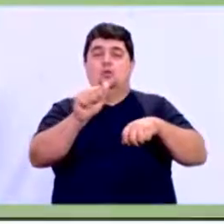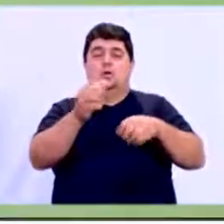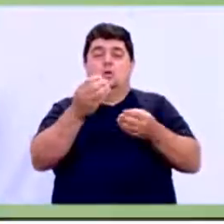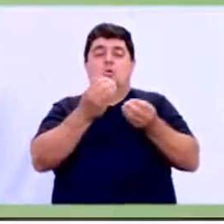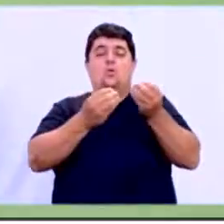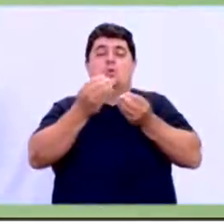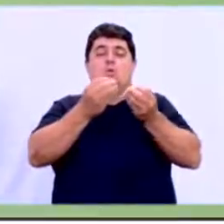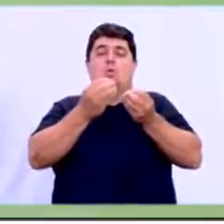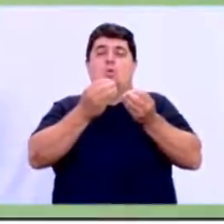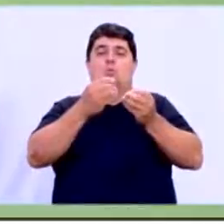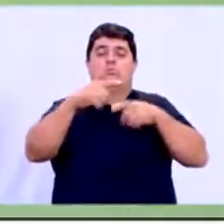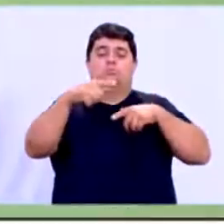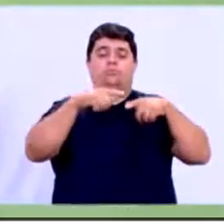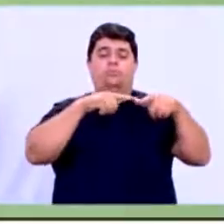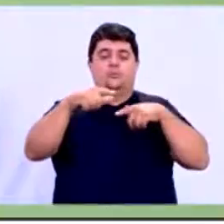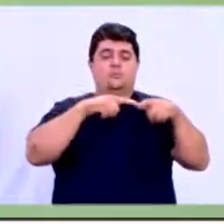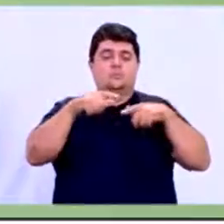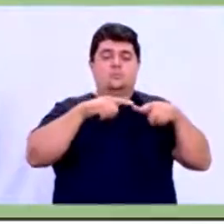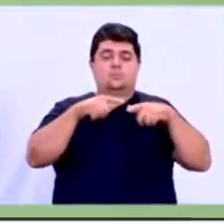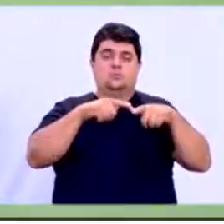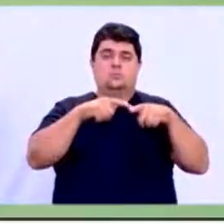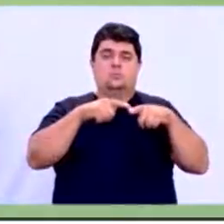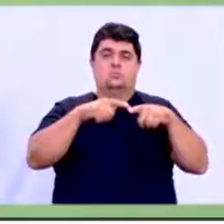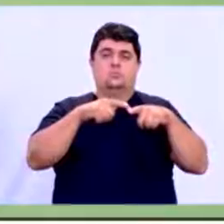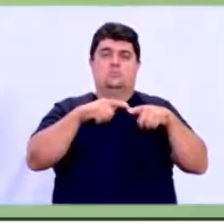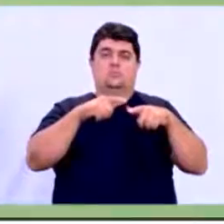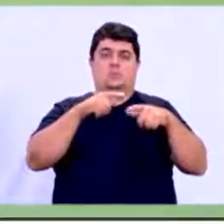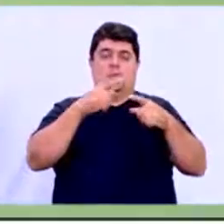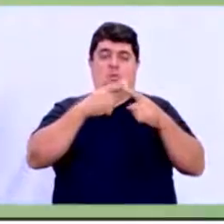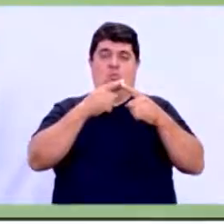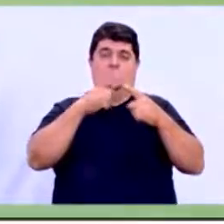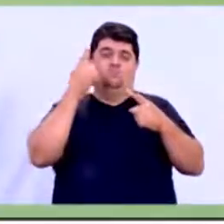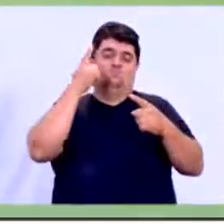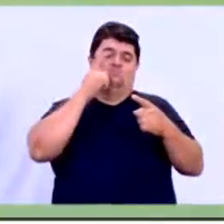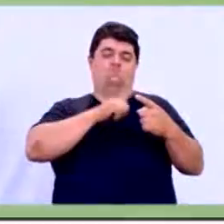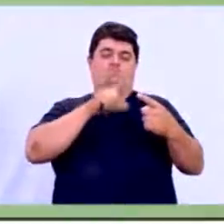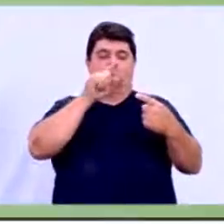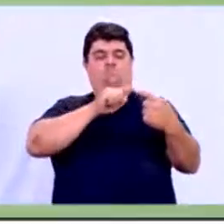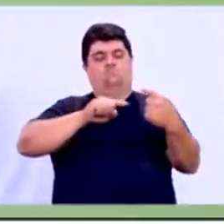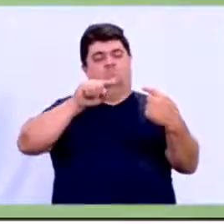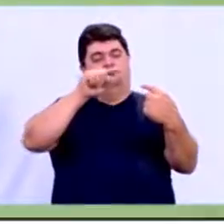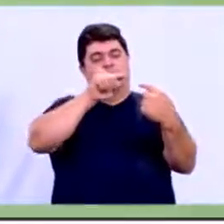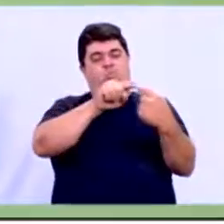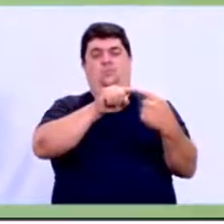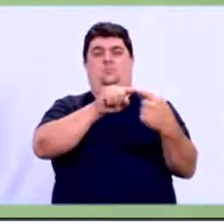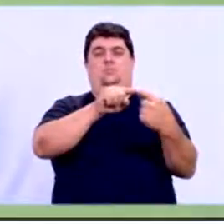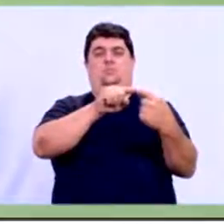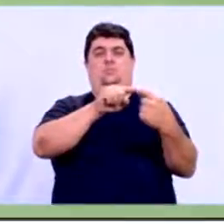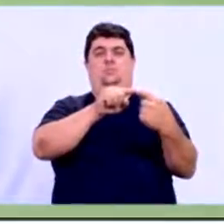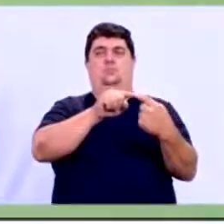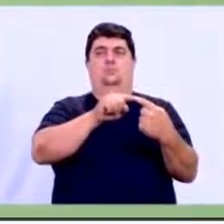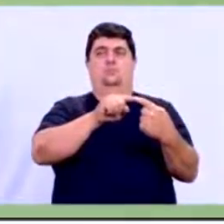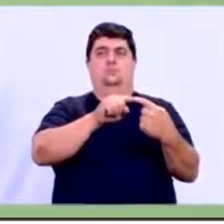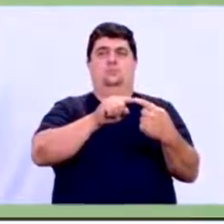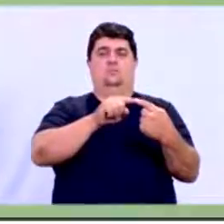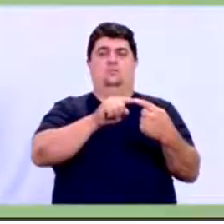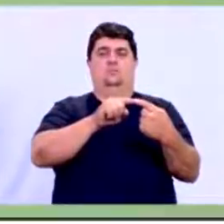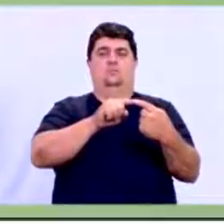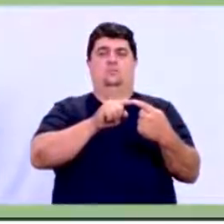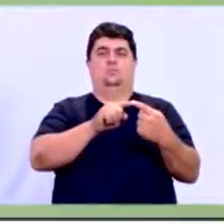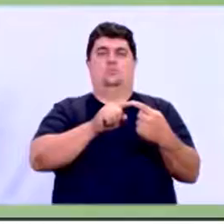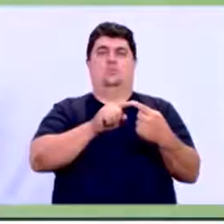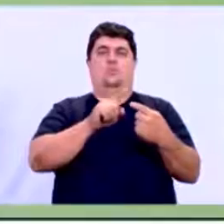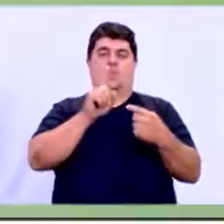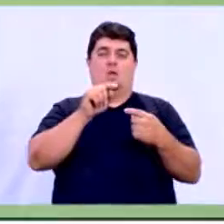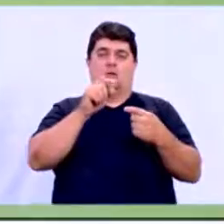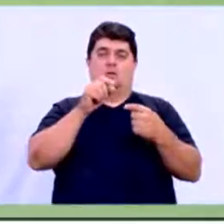deve caminhar para alcançar um determinado objetivo, não é mesmo? Então